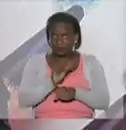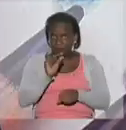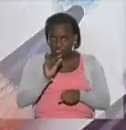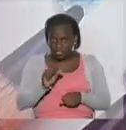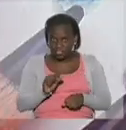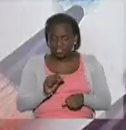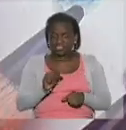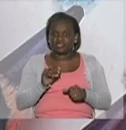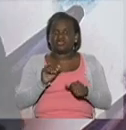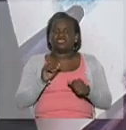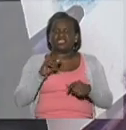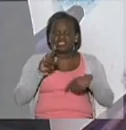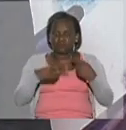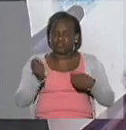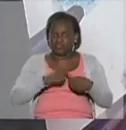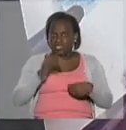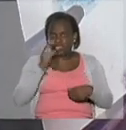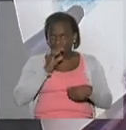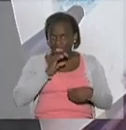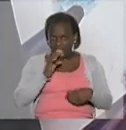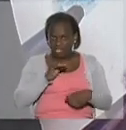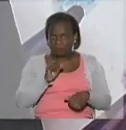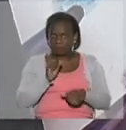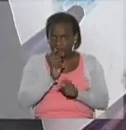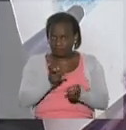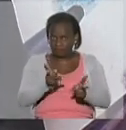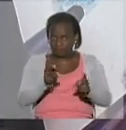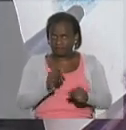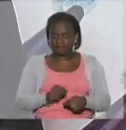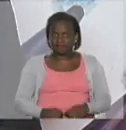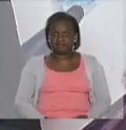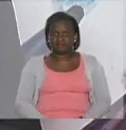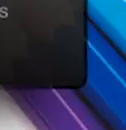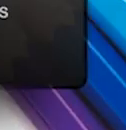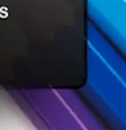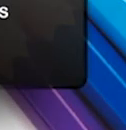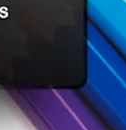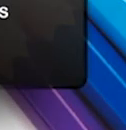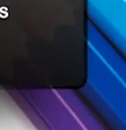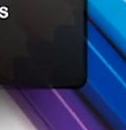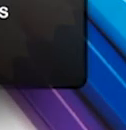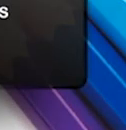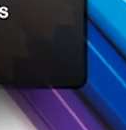pedir para você segurar, a gente vai para um breve intervalo e volta já já. Não desgruda.